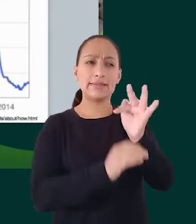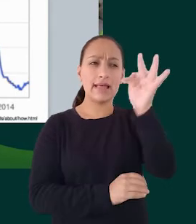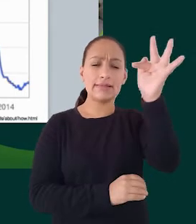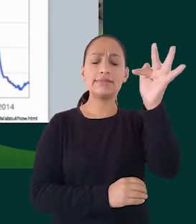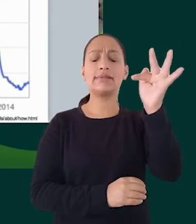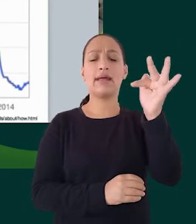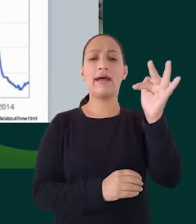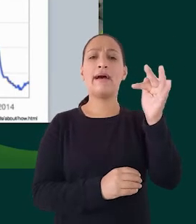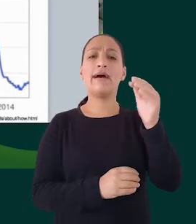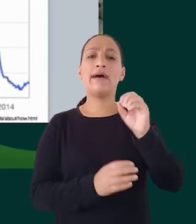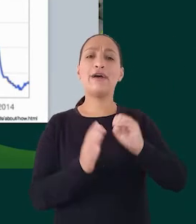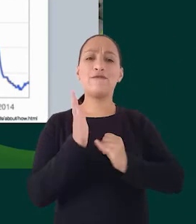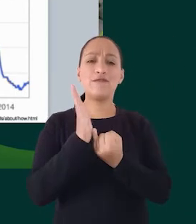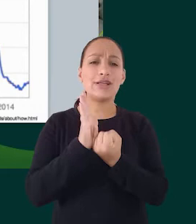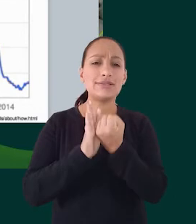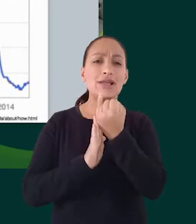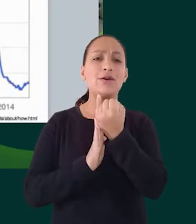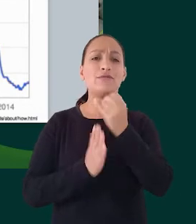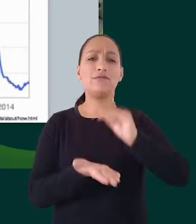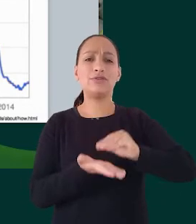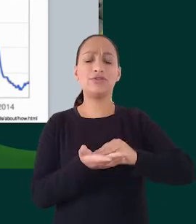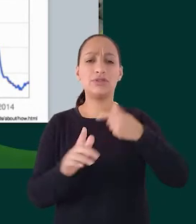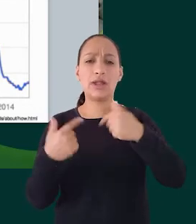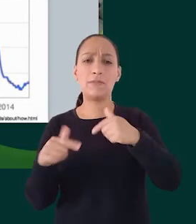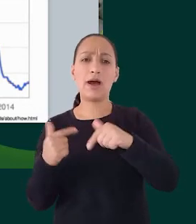de outras doenças, de ações,